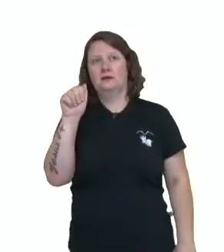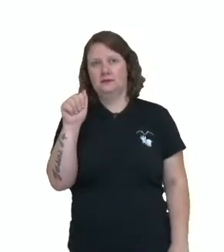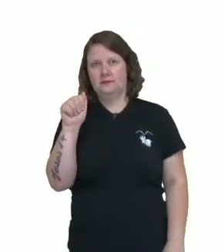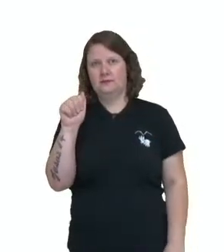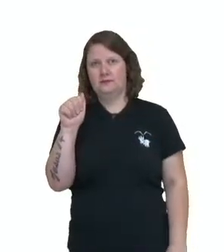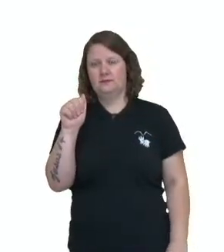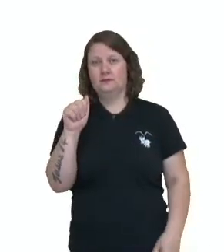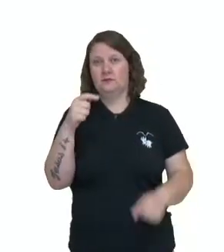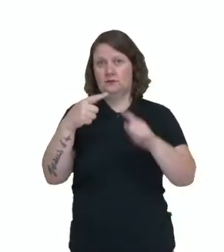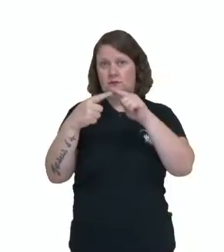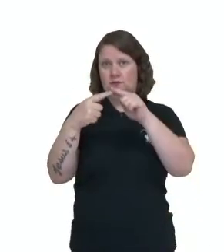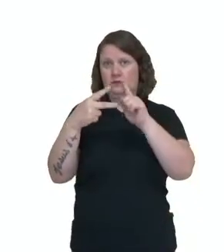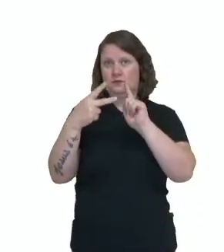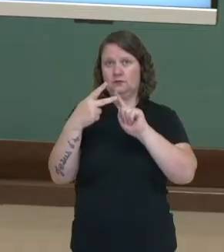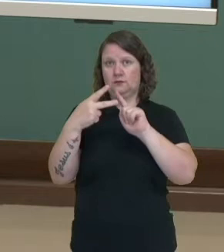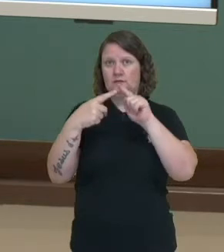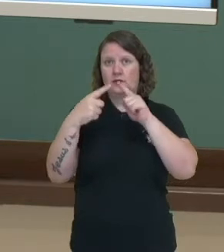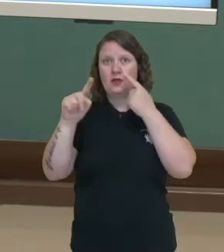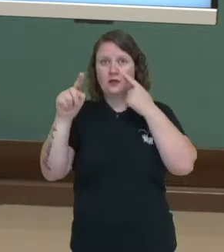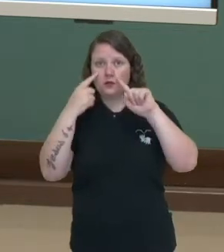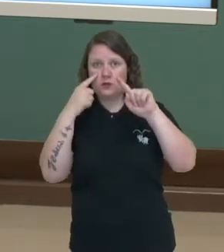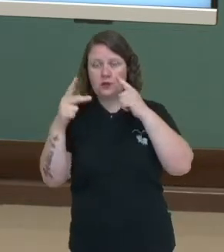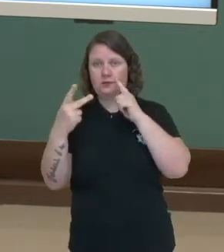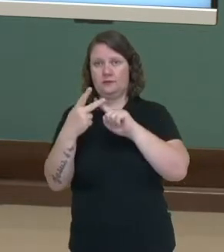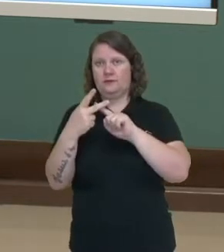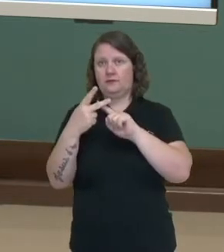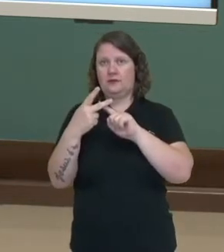orações. É a letra B, isso mesmo.